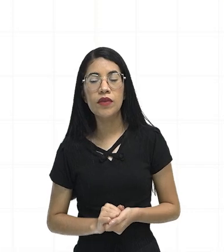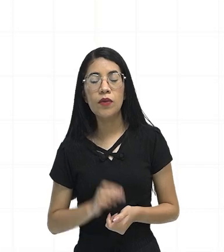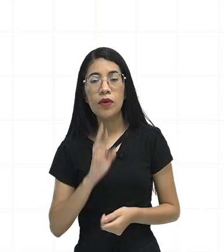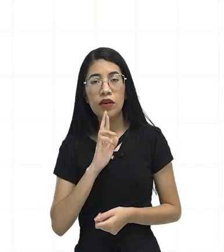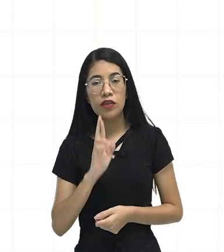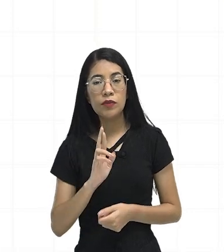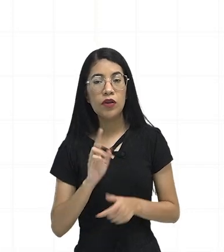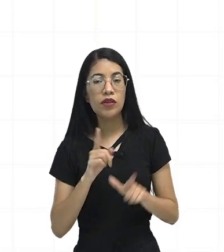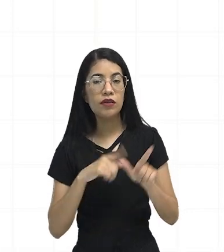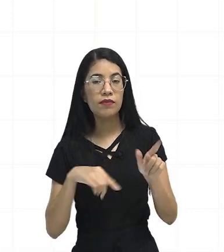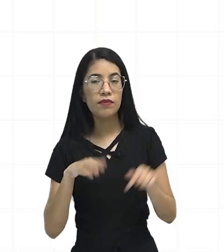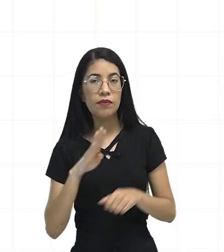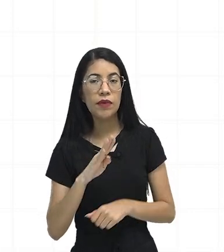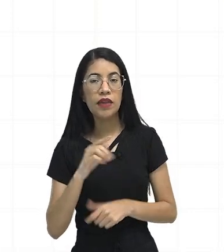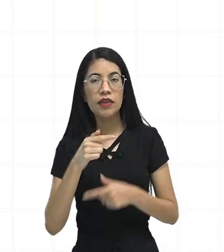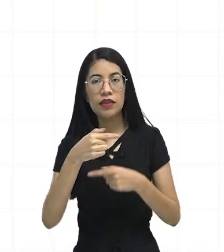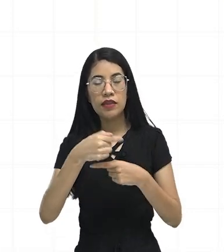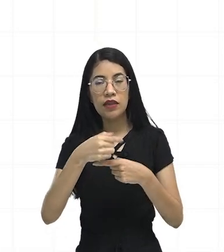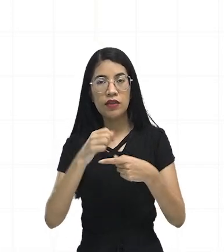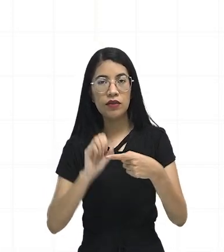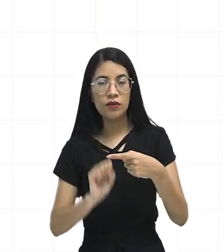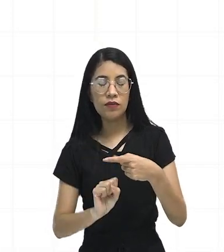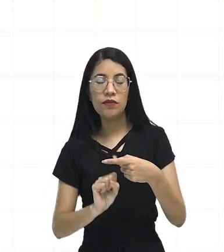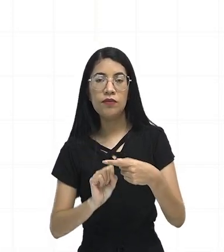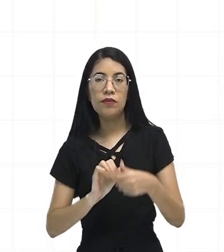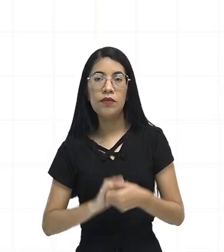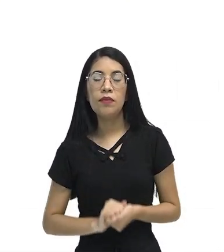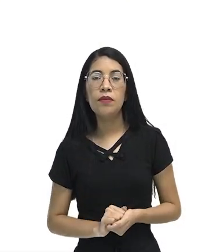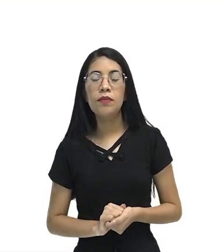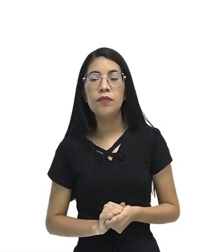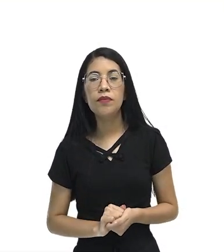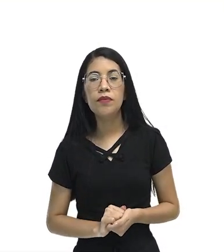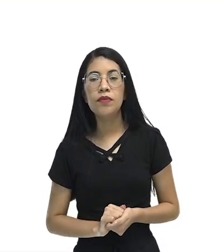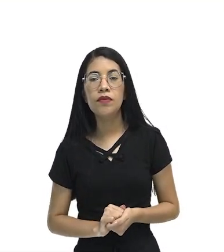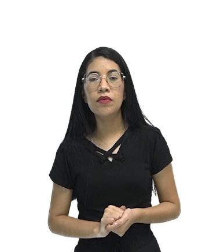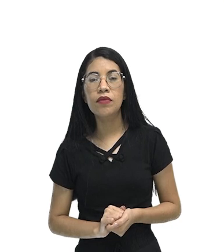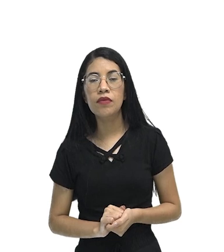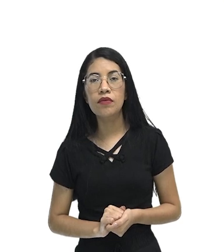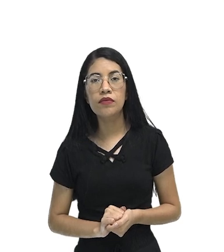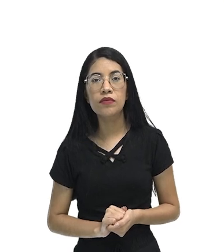7 oitavos, tá bom? Isso, pessoal, se eu quiser